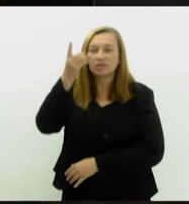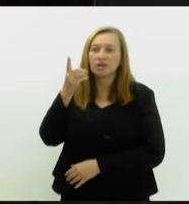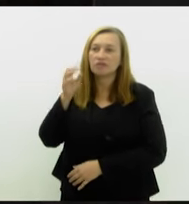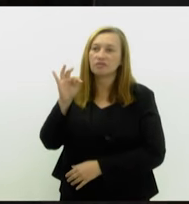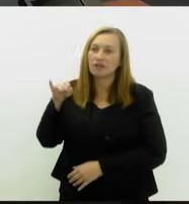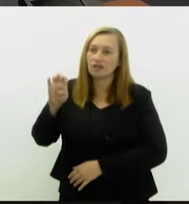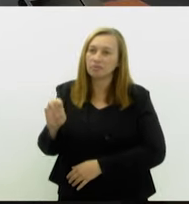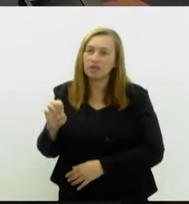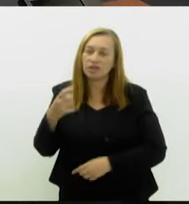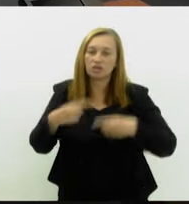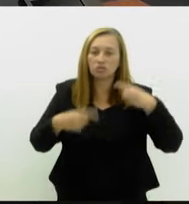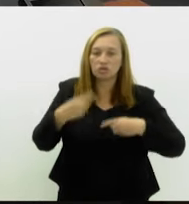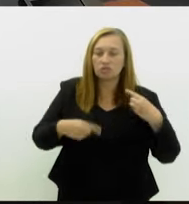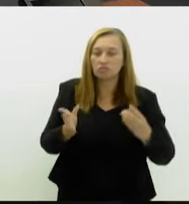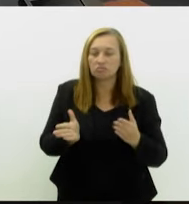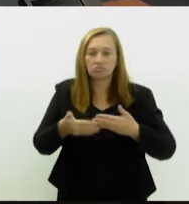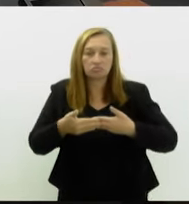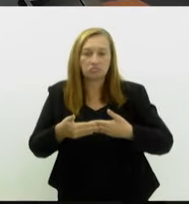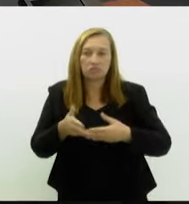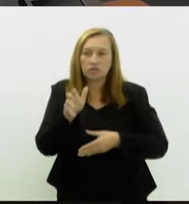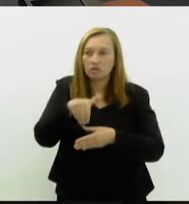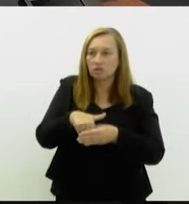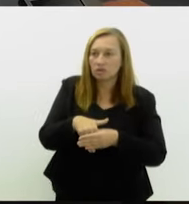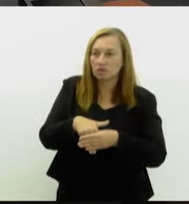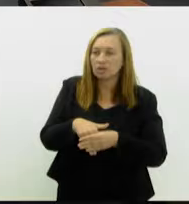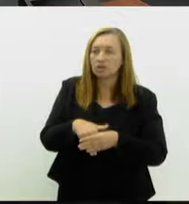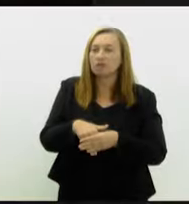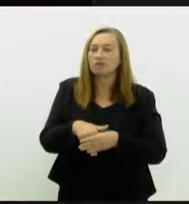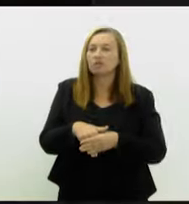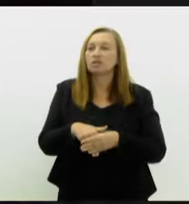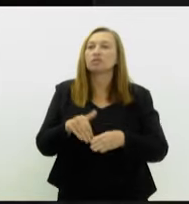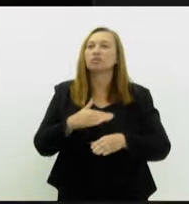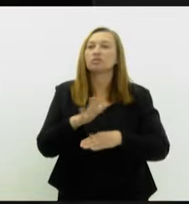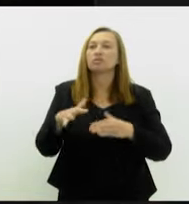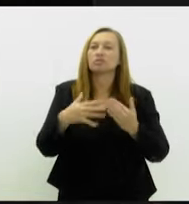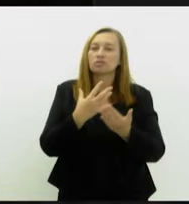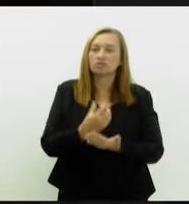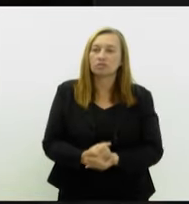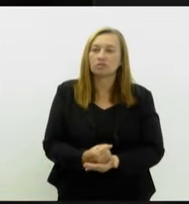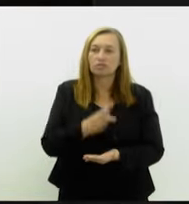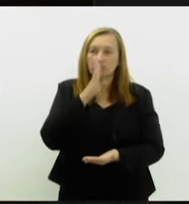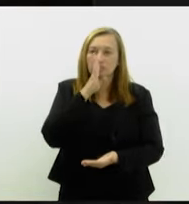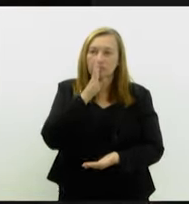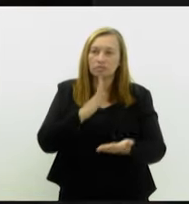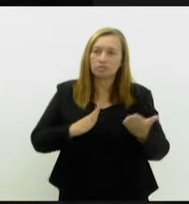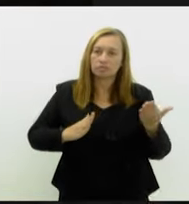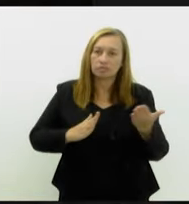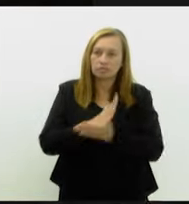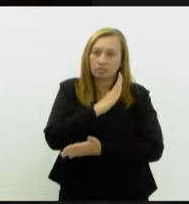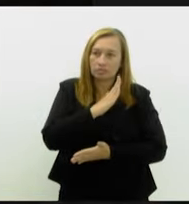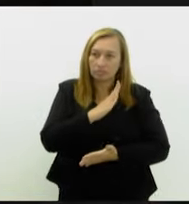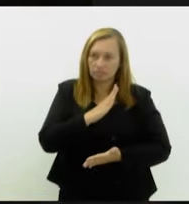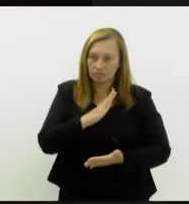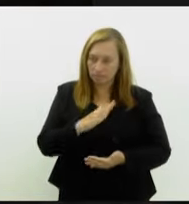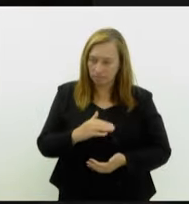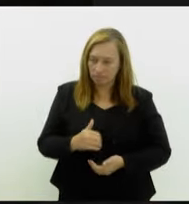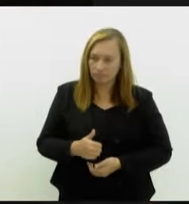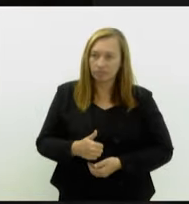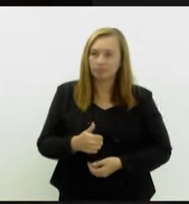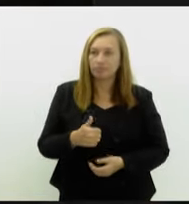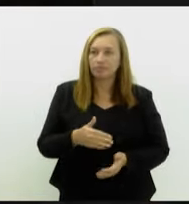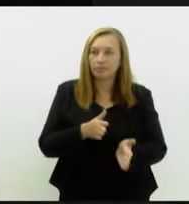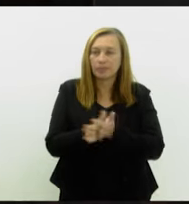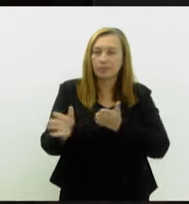em discussão. Não havendo quem queira discutir, encerrada a discussão, em votação. Os senhores que aprovam, permaneçam como estão. Aprovada,